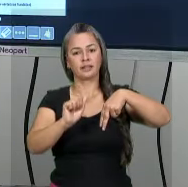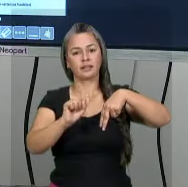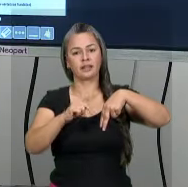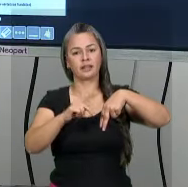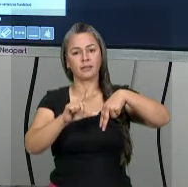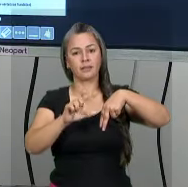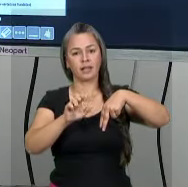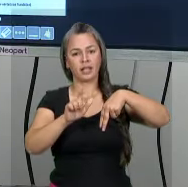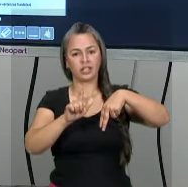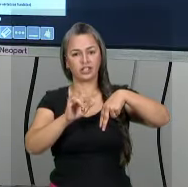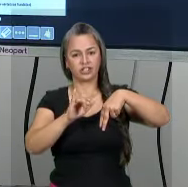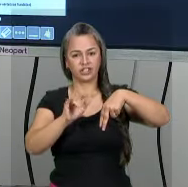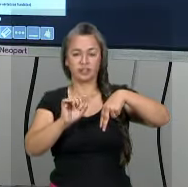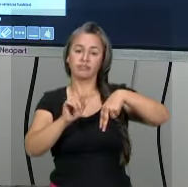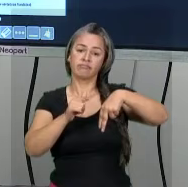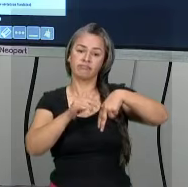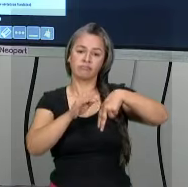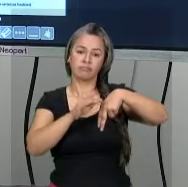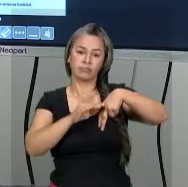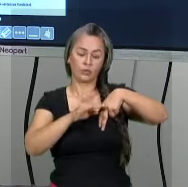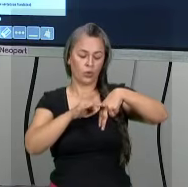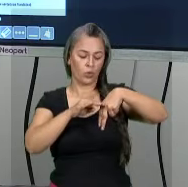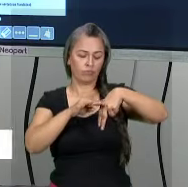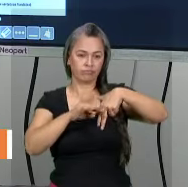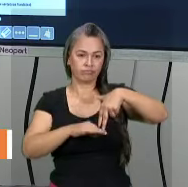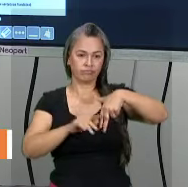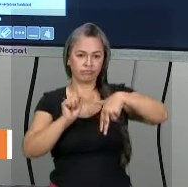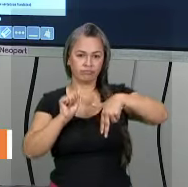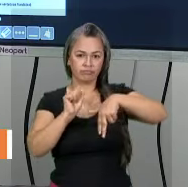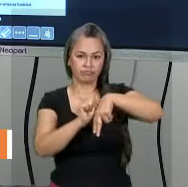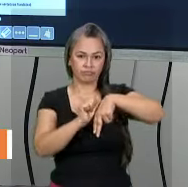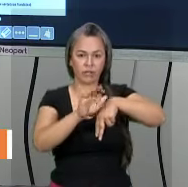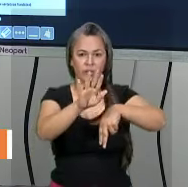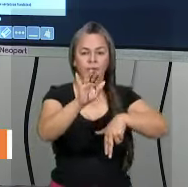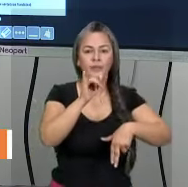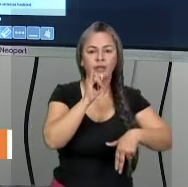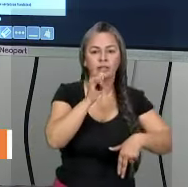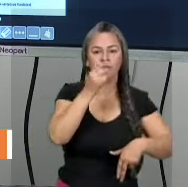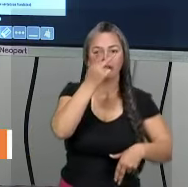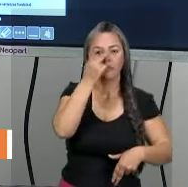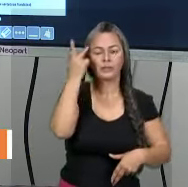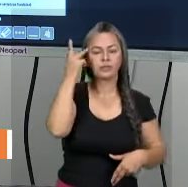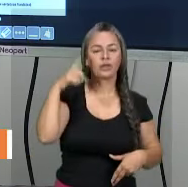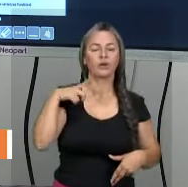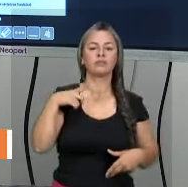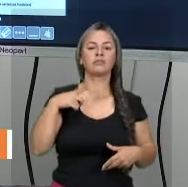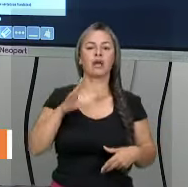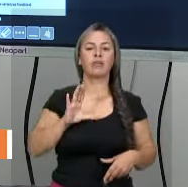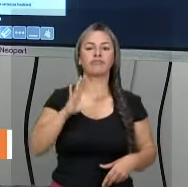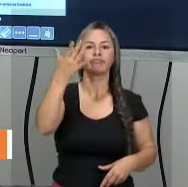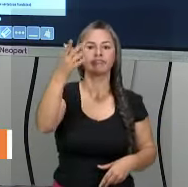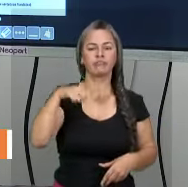Então, vamos ver aqui na imagem. Se a pessoa sofre um acidente e tem uma lesão